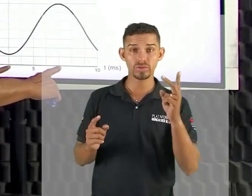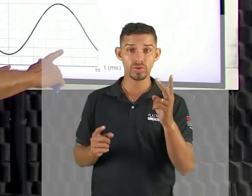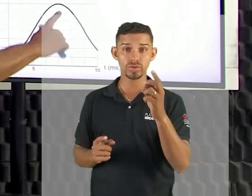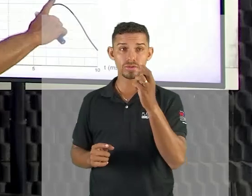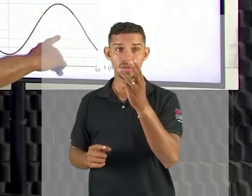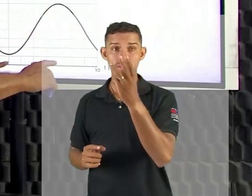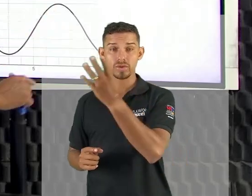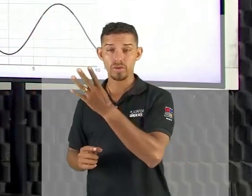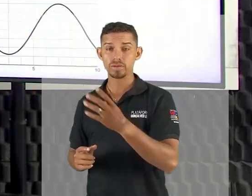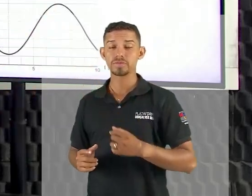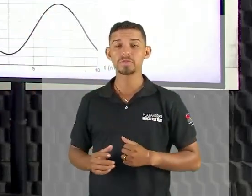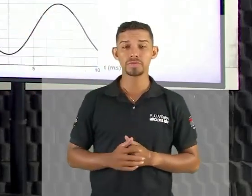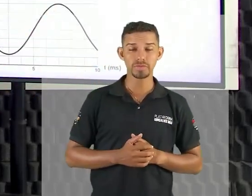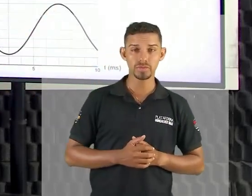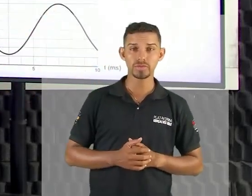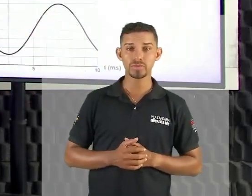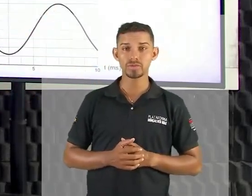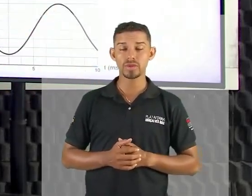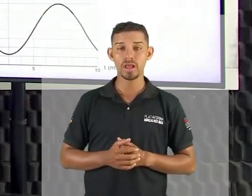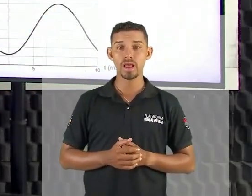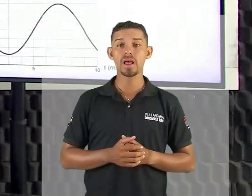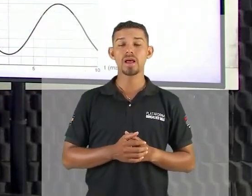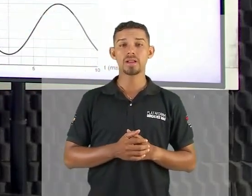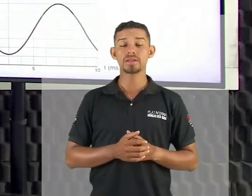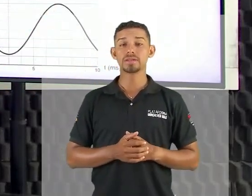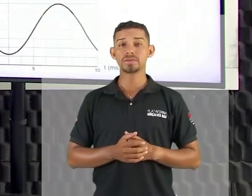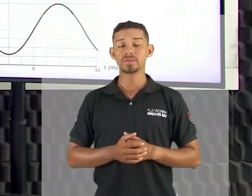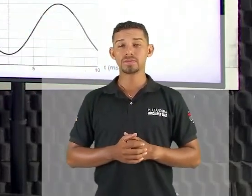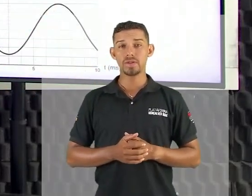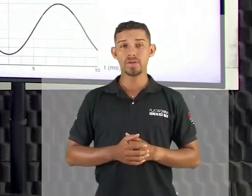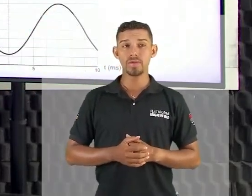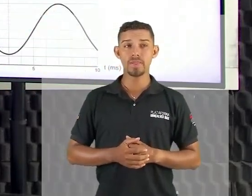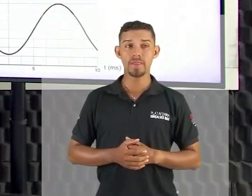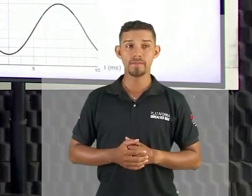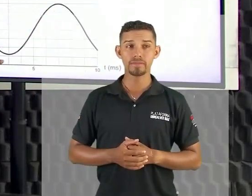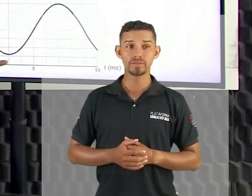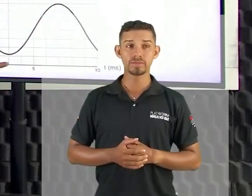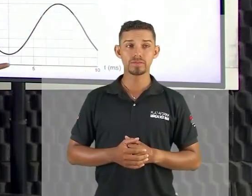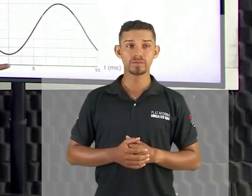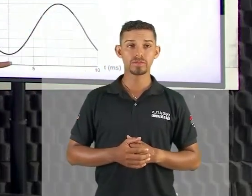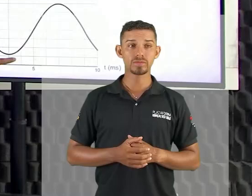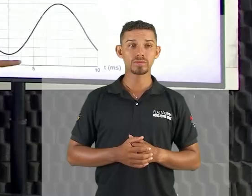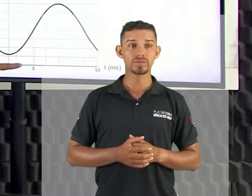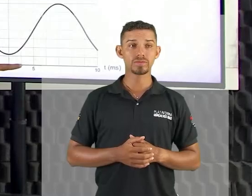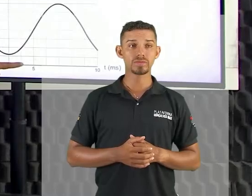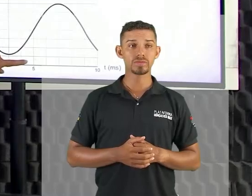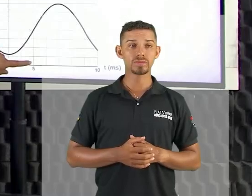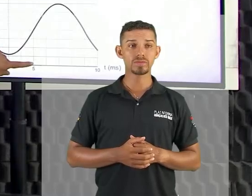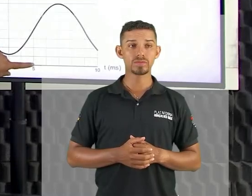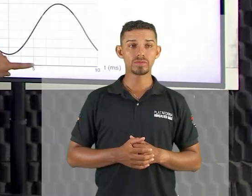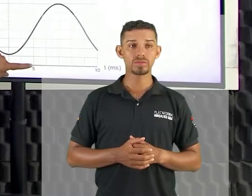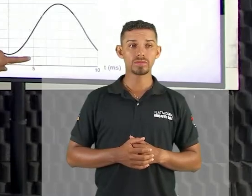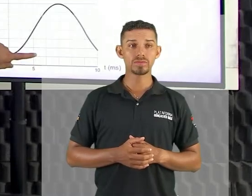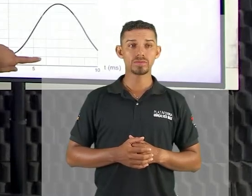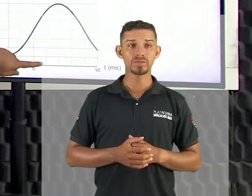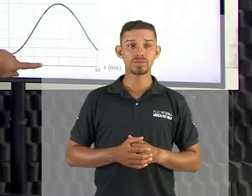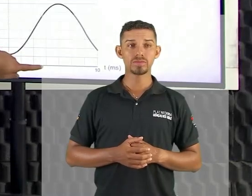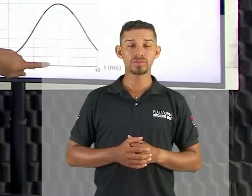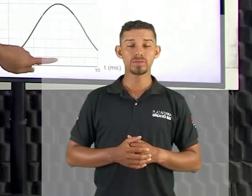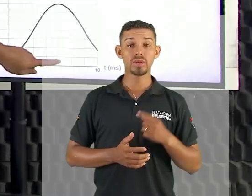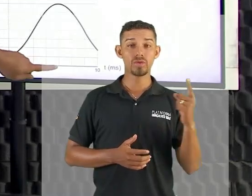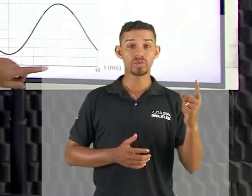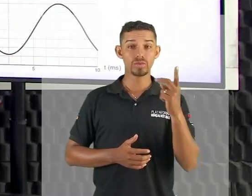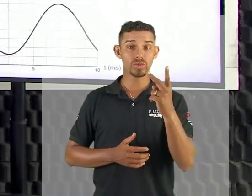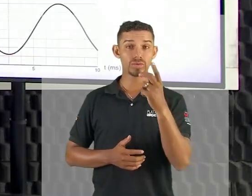ao mais alto aqui ó é a metade do período de novo aqui ó 1 2